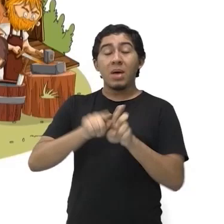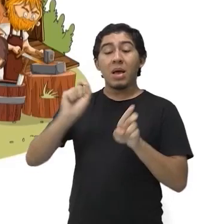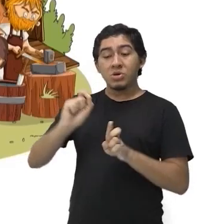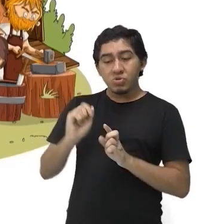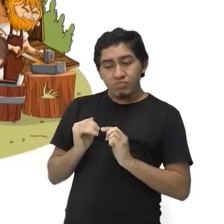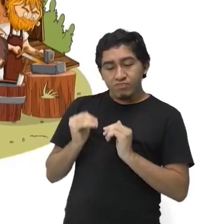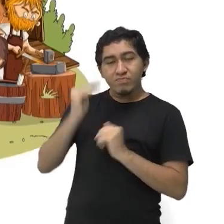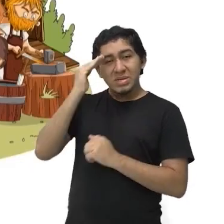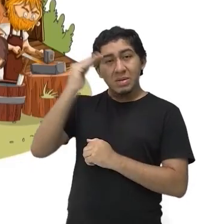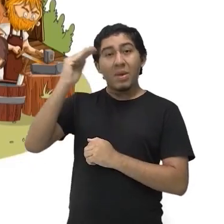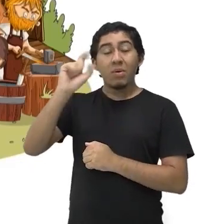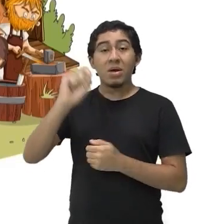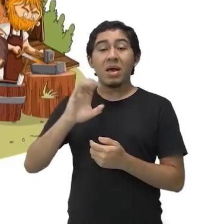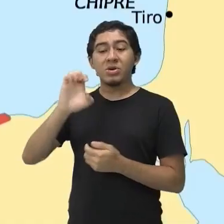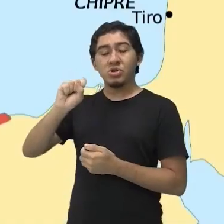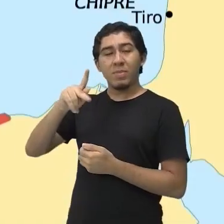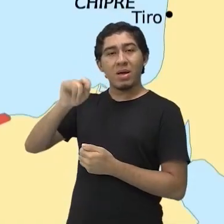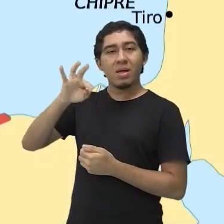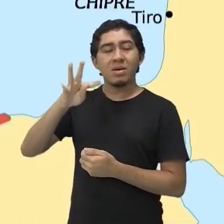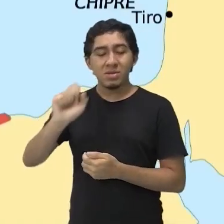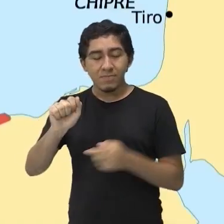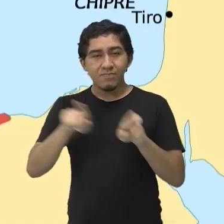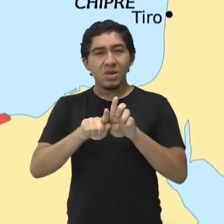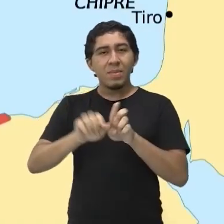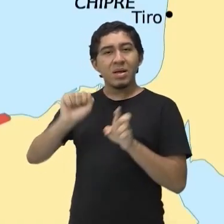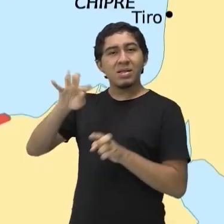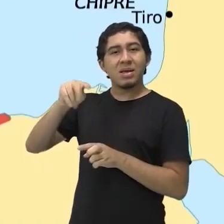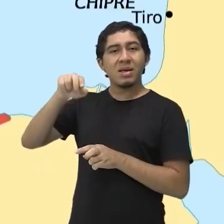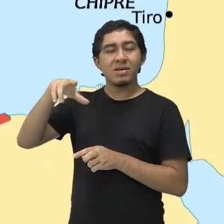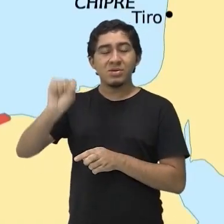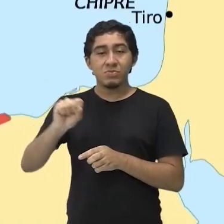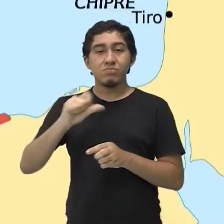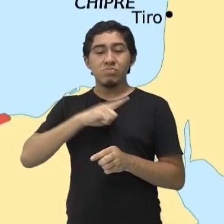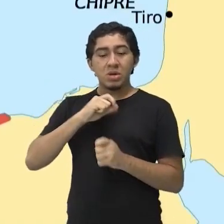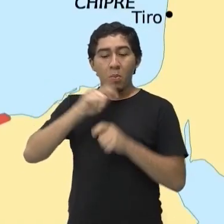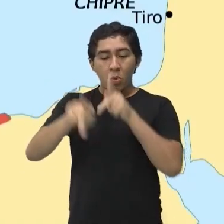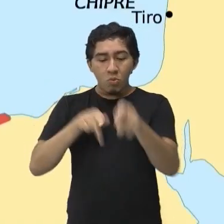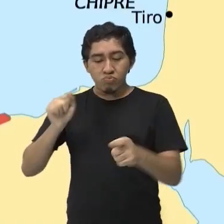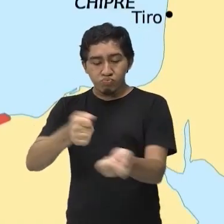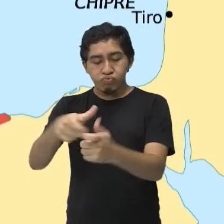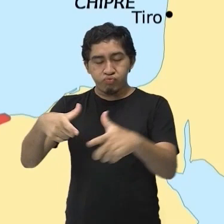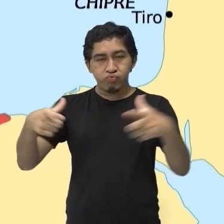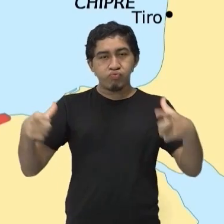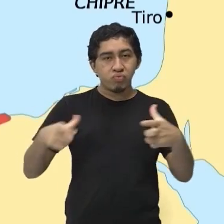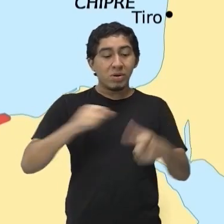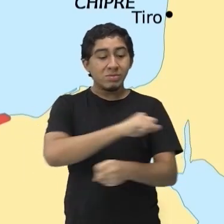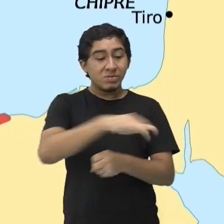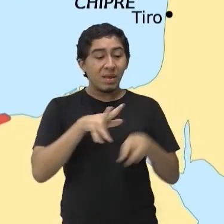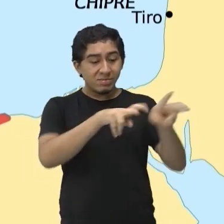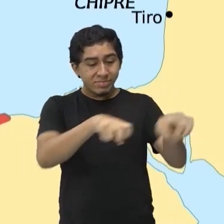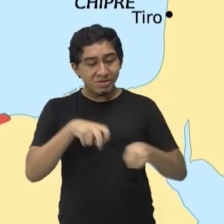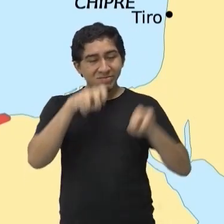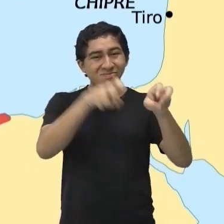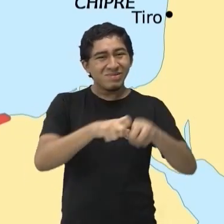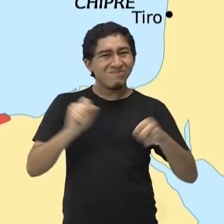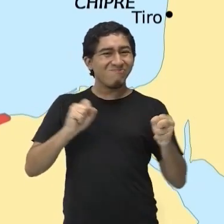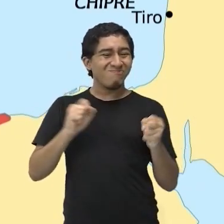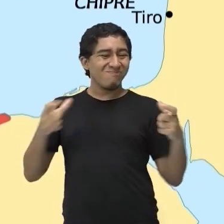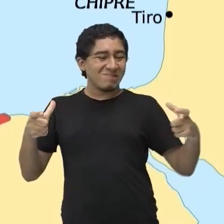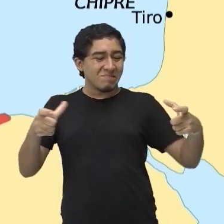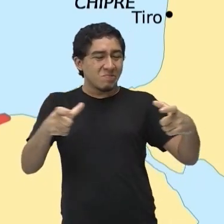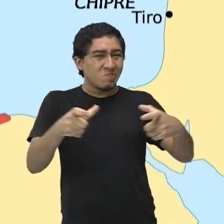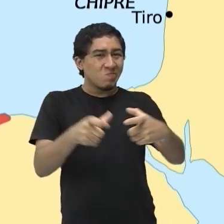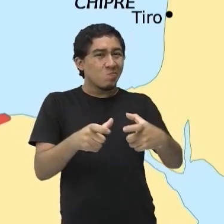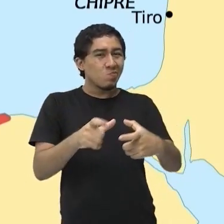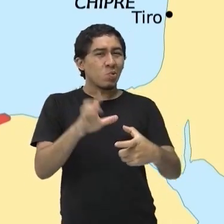foram Esparta e Atenas. Com o aumento da população, as terras cultiváveis disponíveis se tornaram limitadas. Por isso,